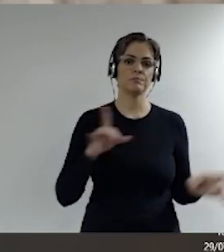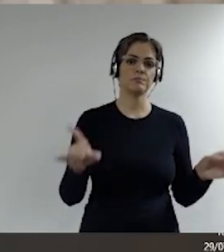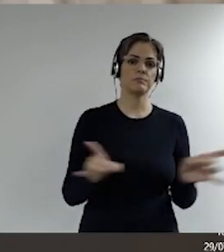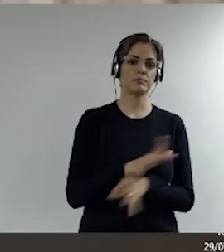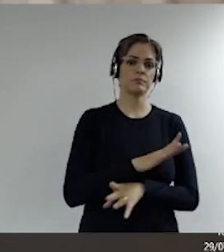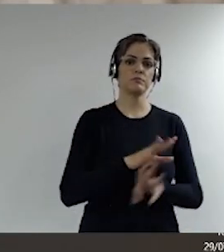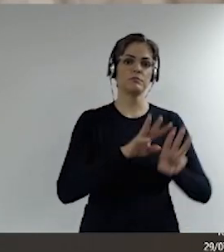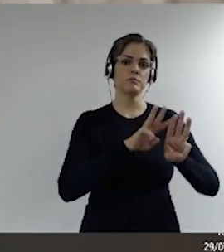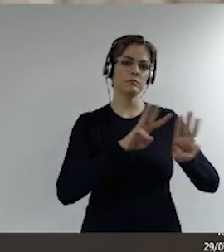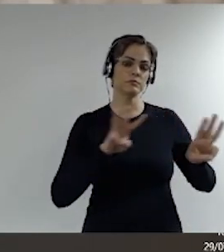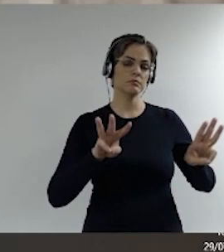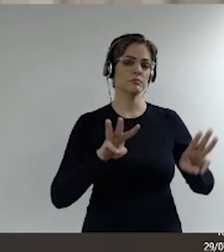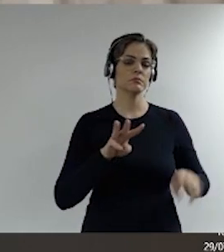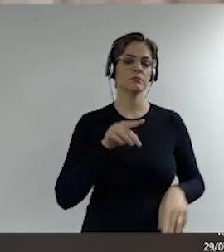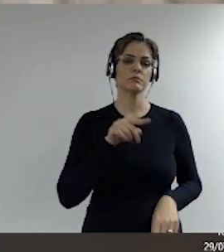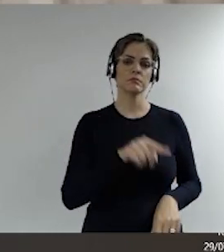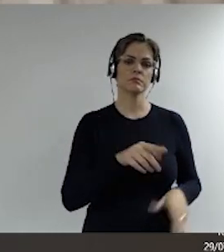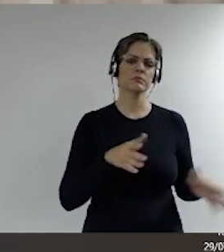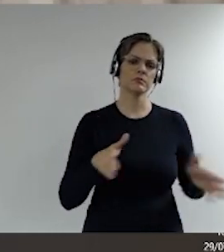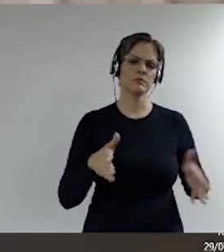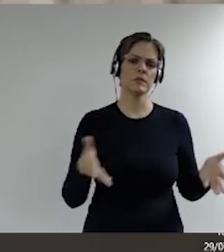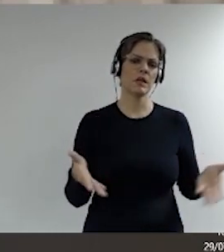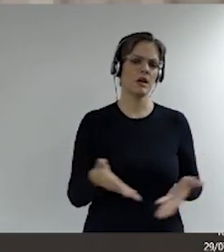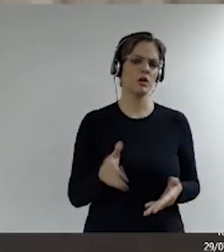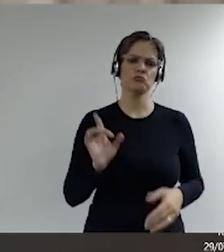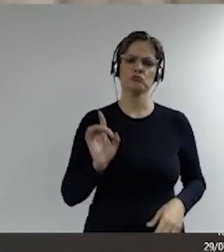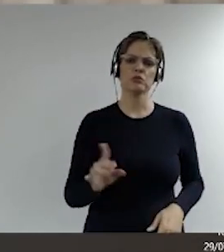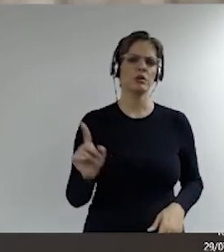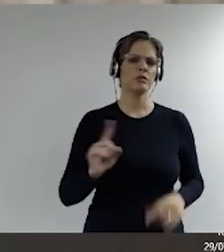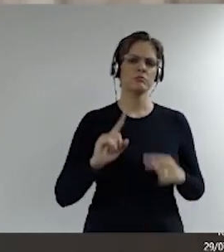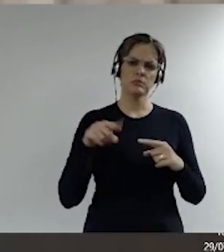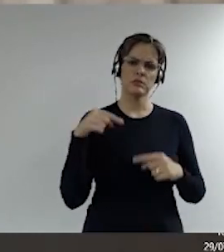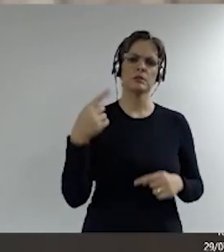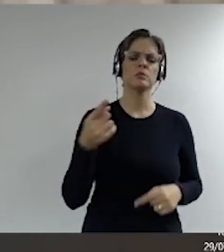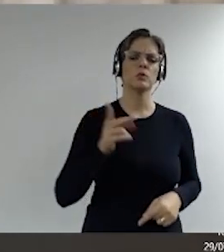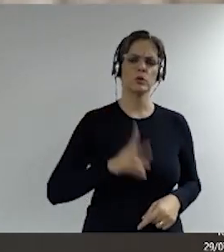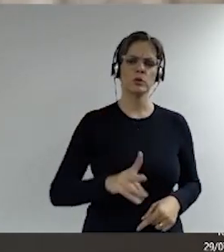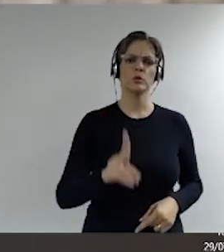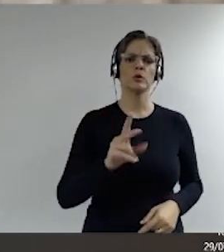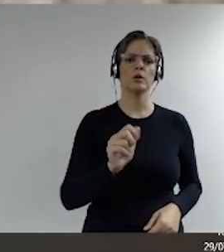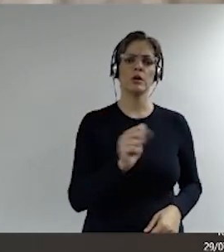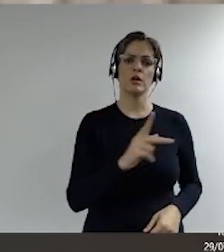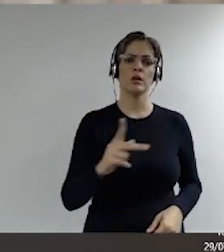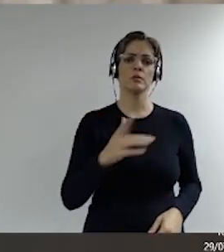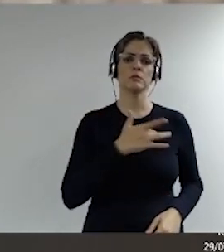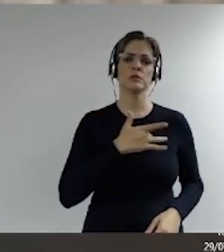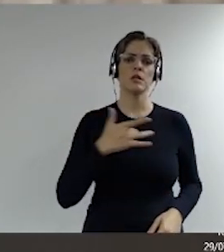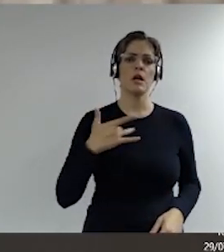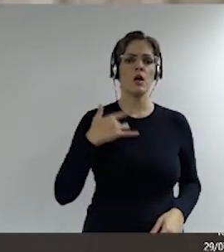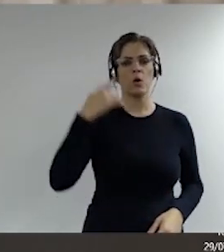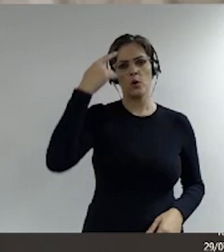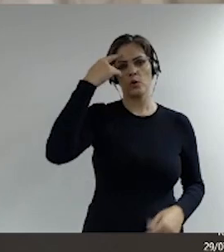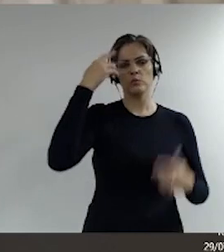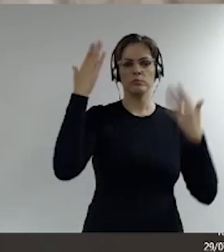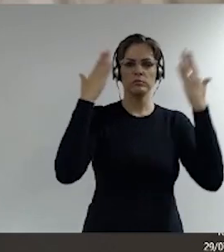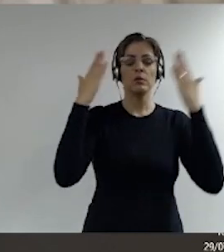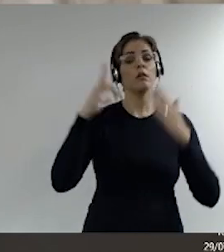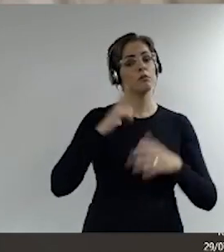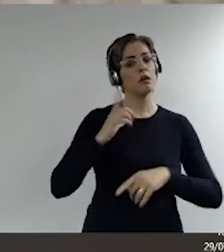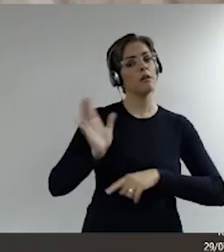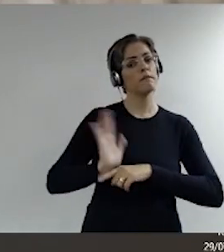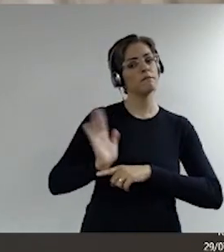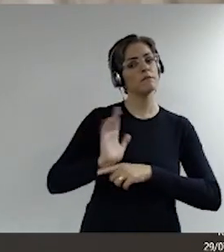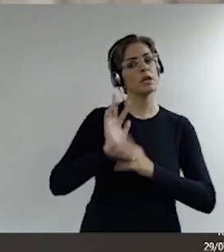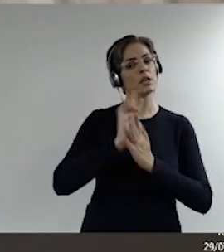em tempo não só de pandemia, mas pós-pandemia, do aplicativo de saúde mental, onde há vídeos, onde